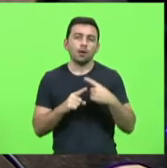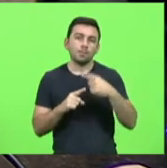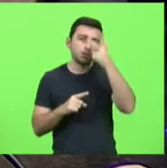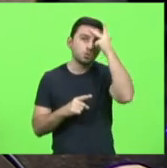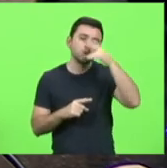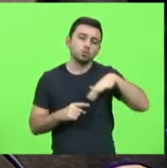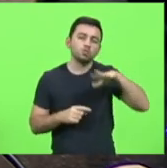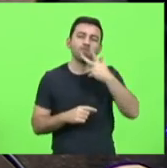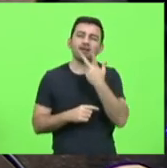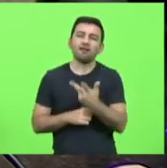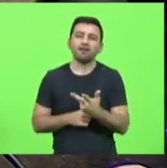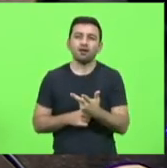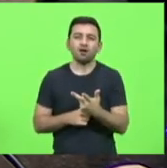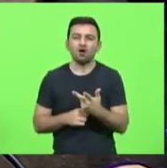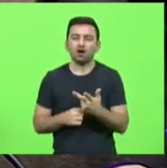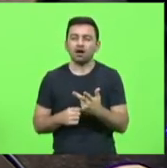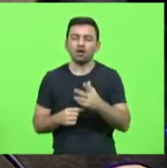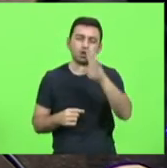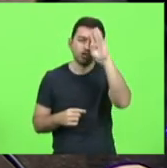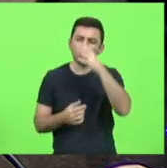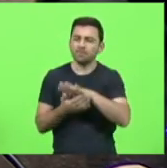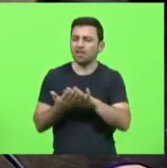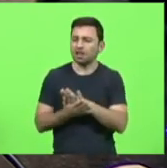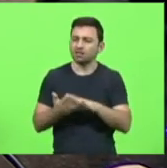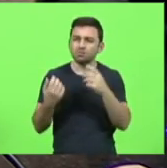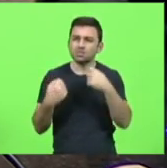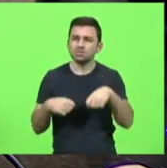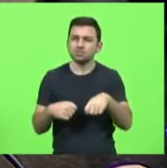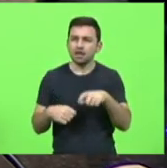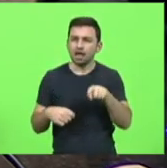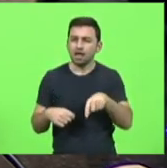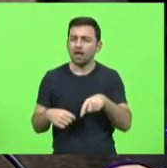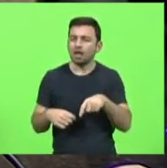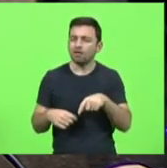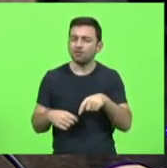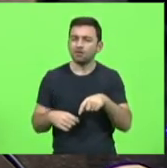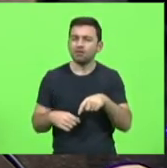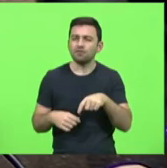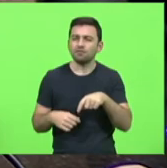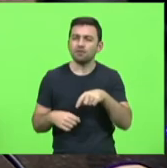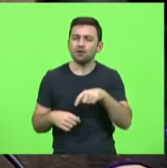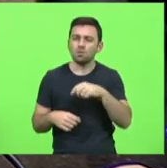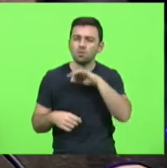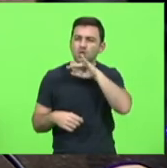eles que não resolveria ou que faria mal para a pessoa?